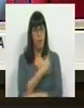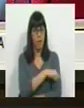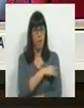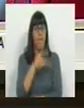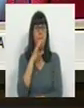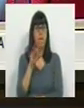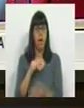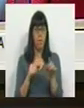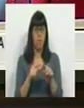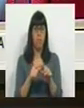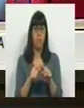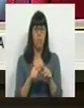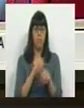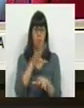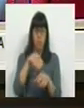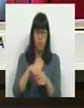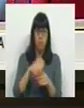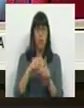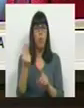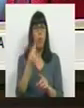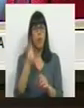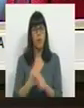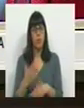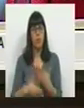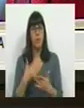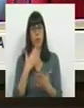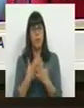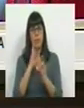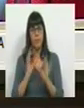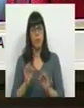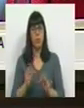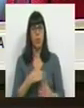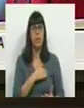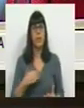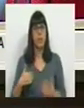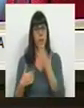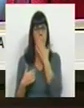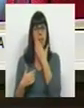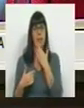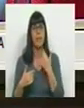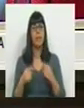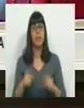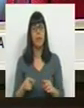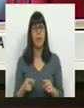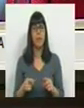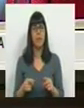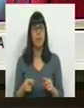de família no âmbito das unidades funcionais de prestação de cuidados de saúde e